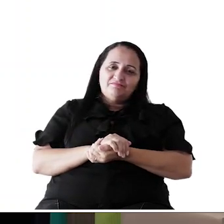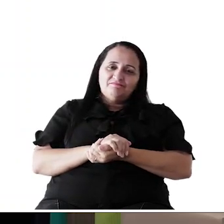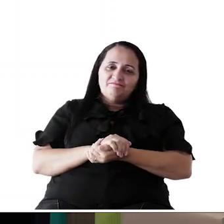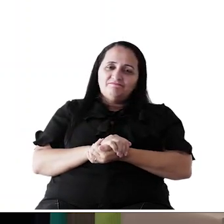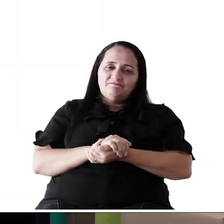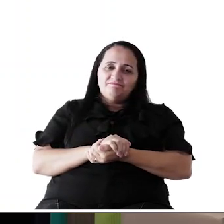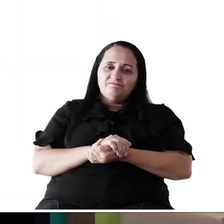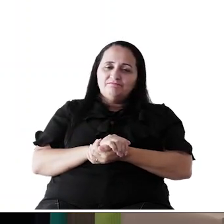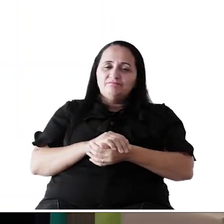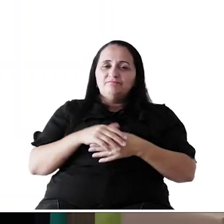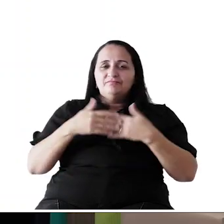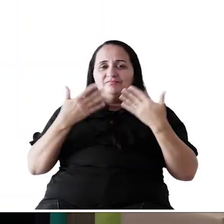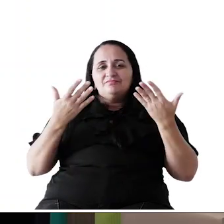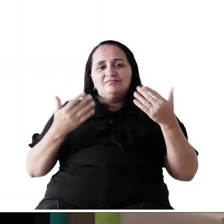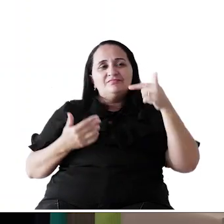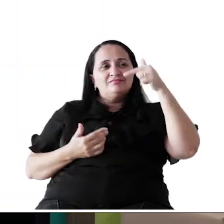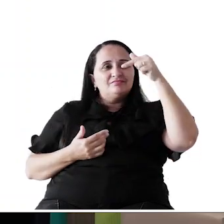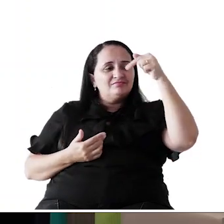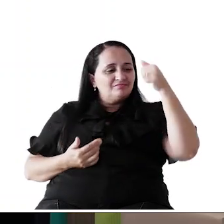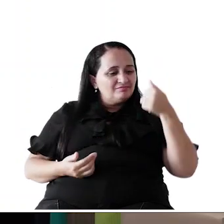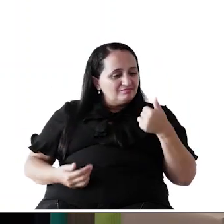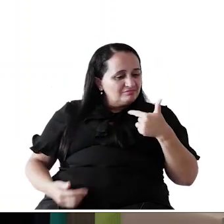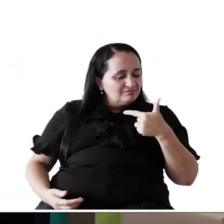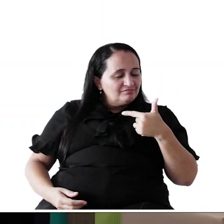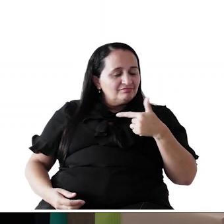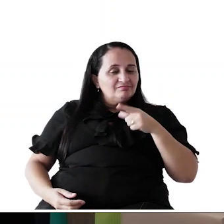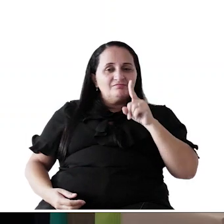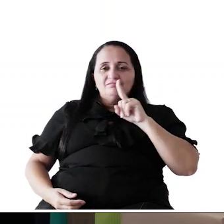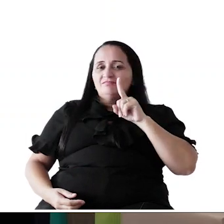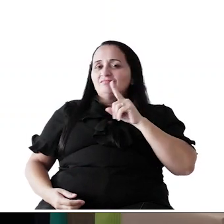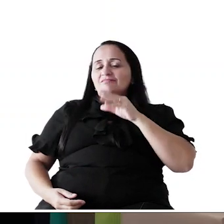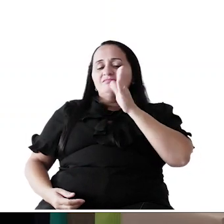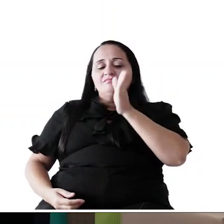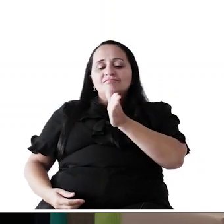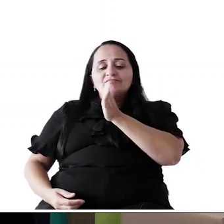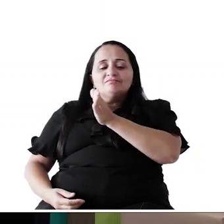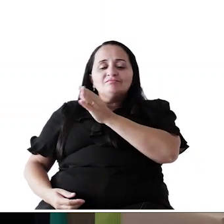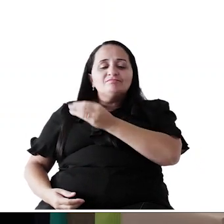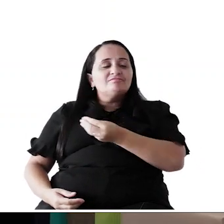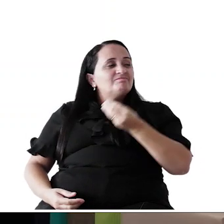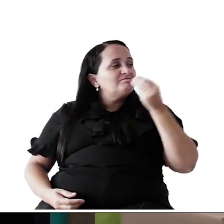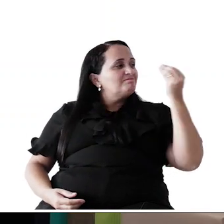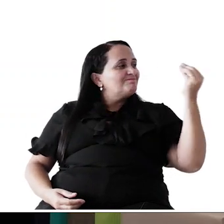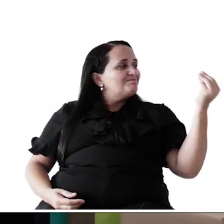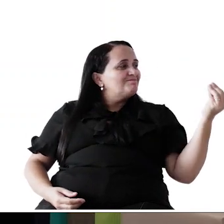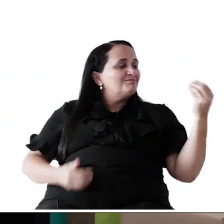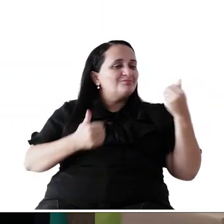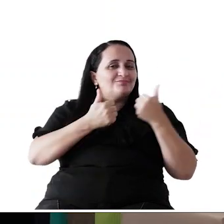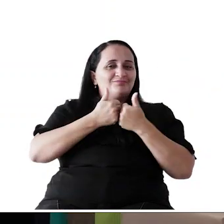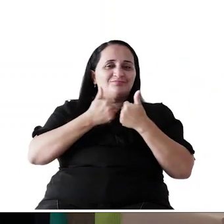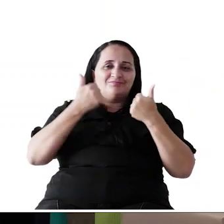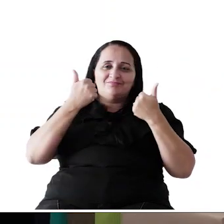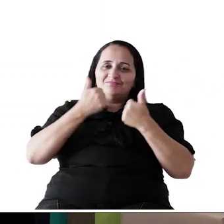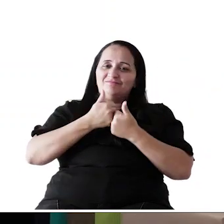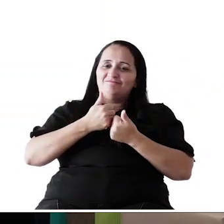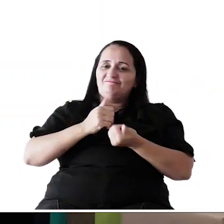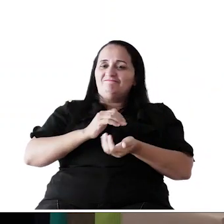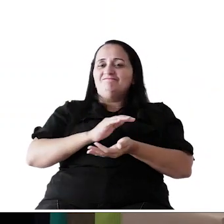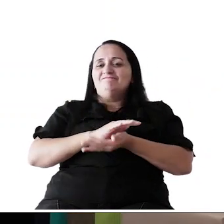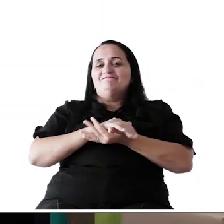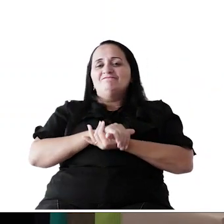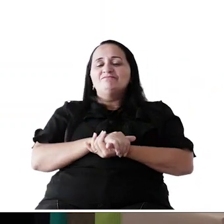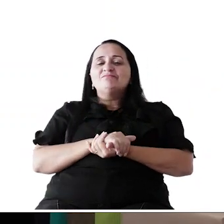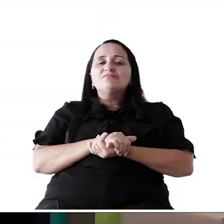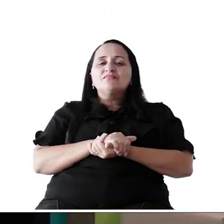foi 7/12, seria a representação do pedaço que Ana deu para a vizinha. Vamos a uma nova